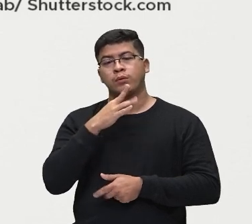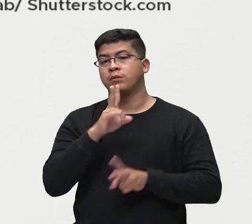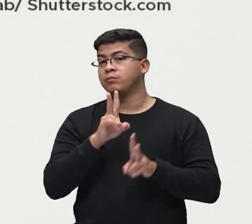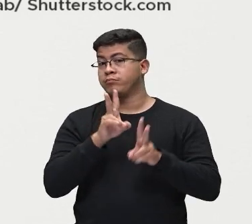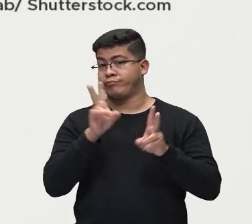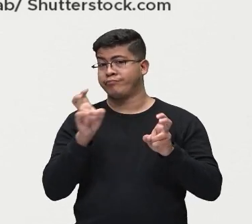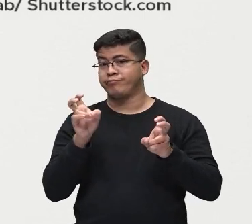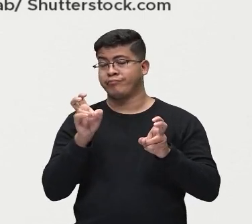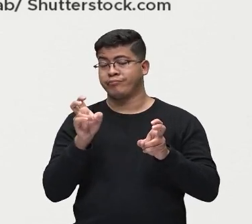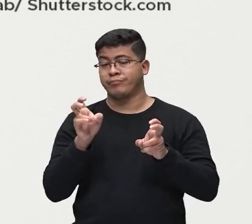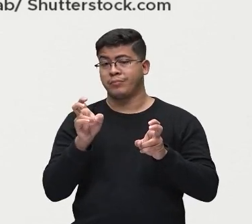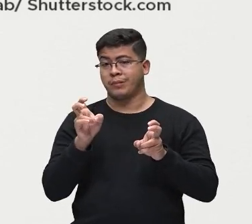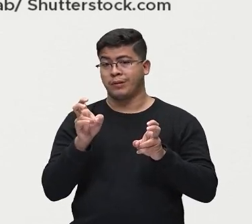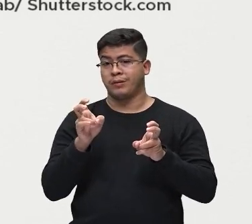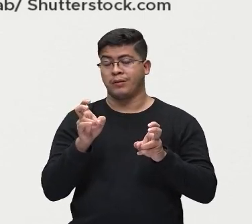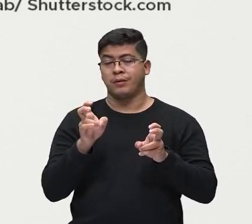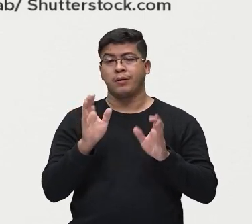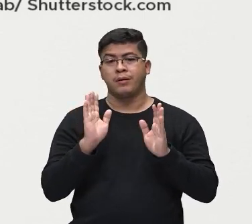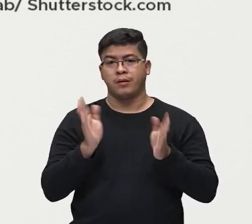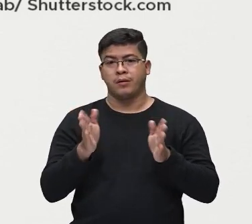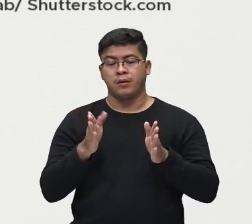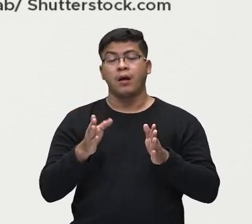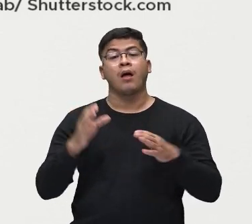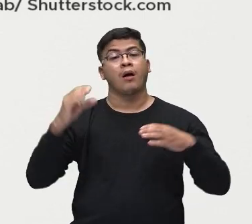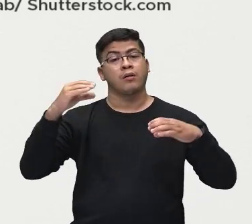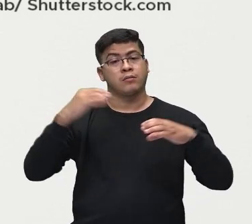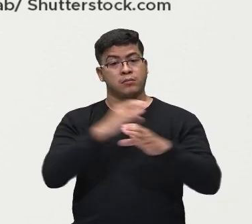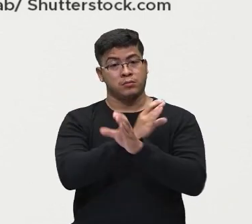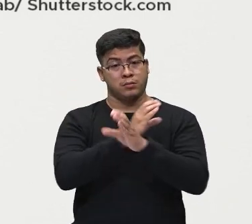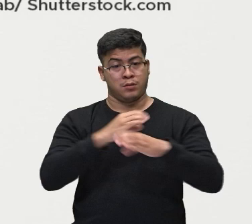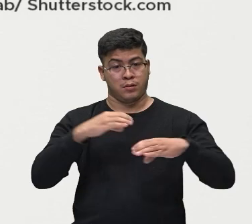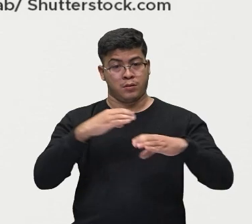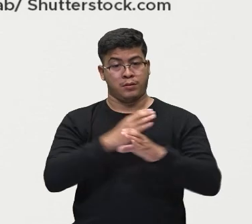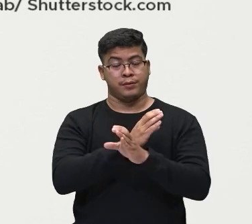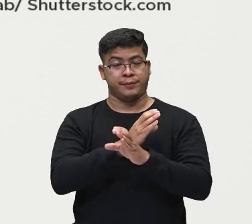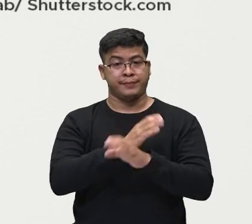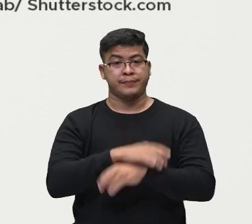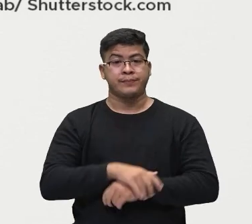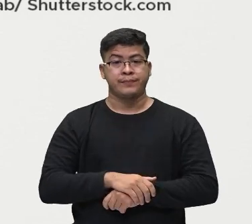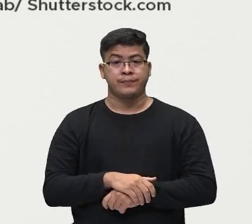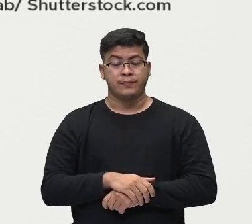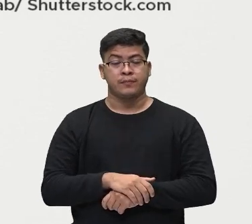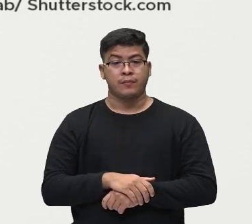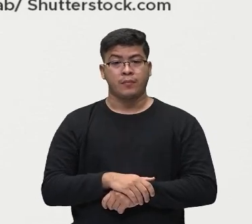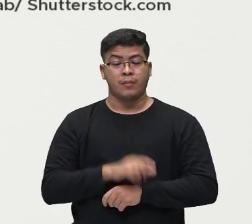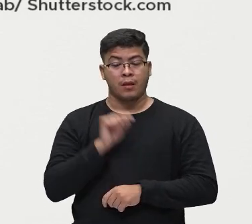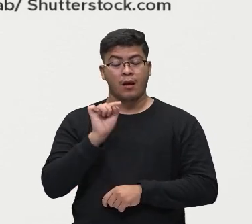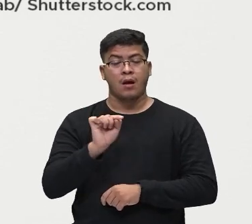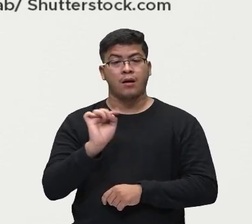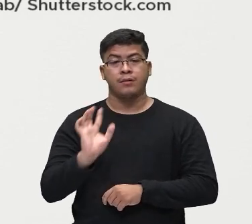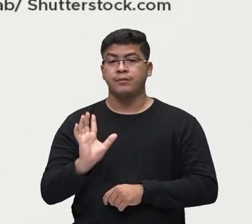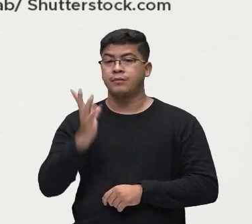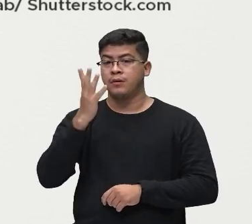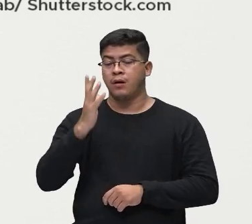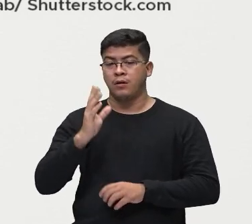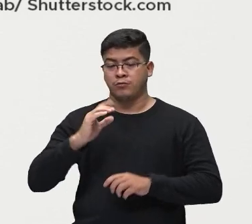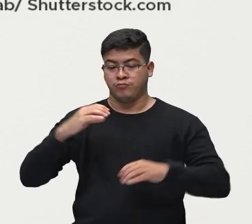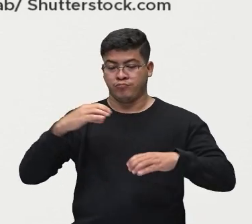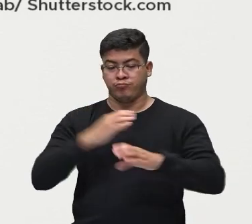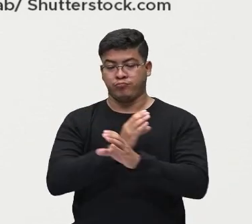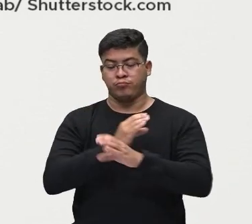aí de calor. Ele consiste na geração de calor em decorrência